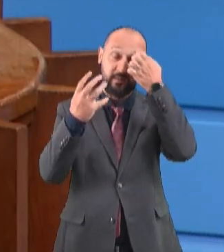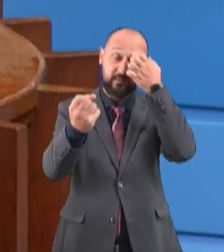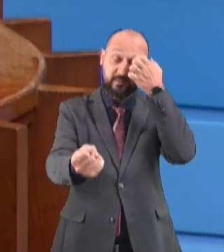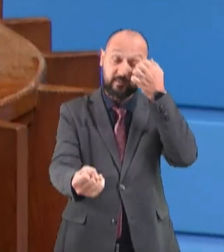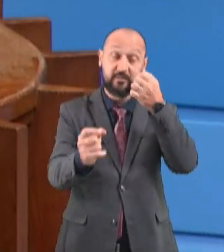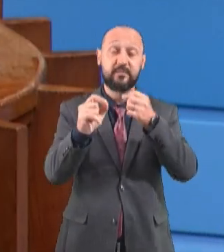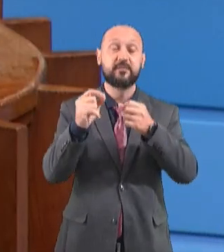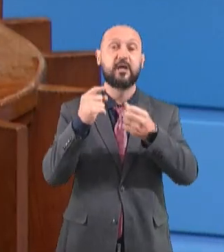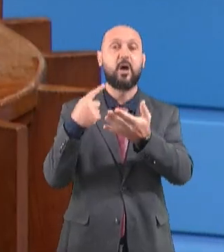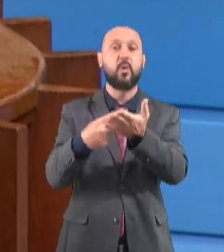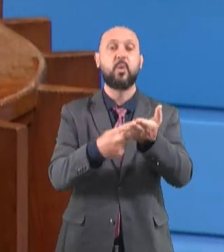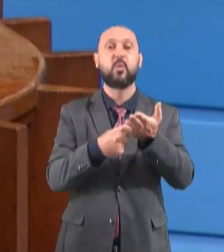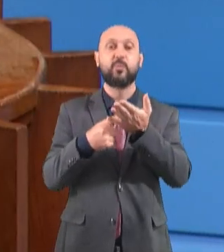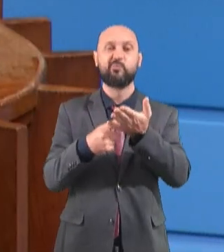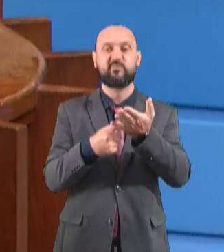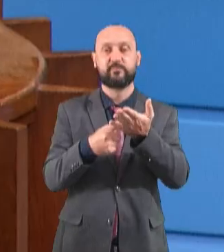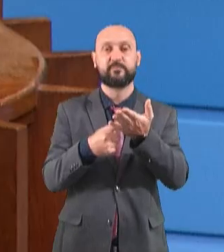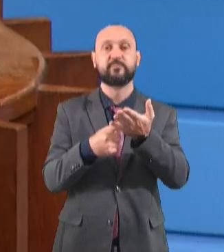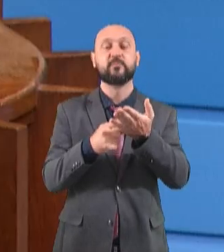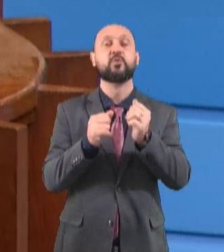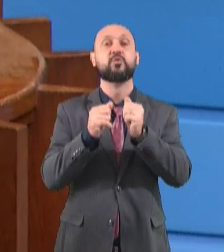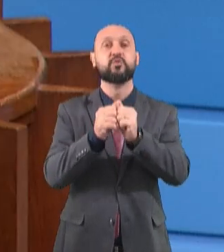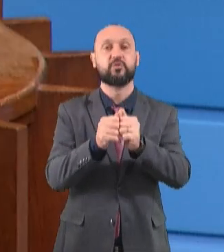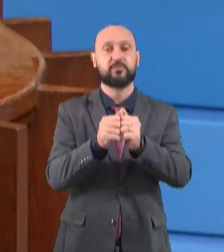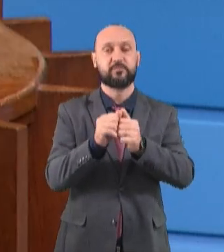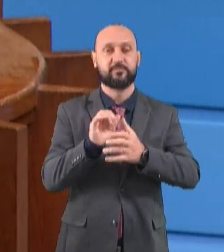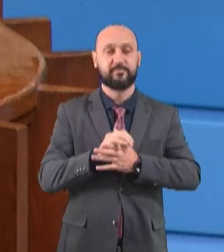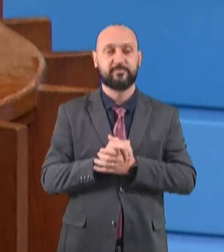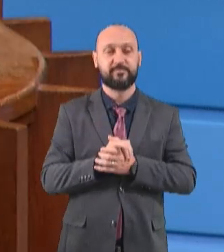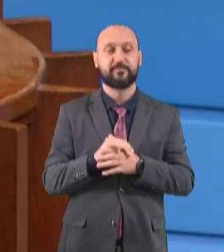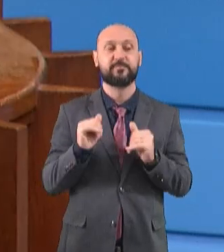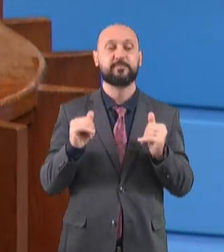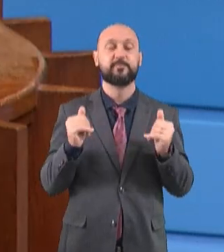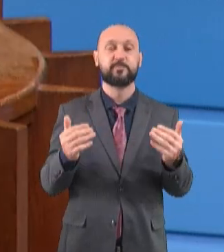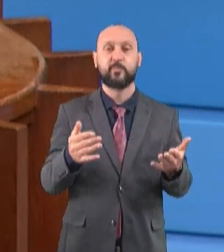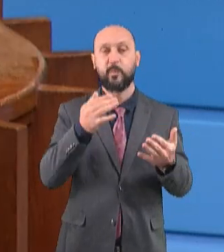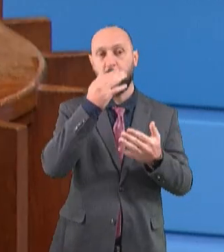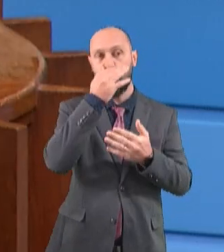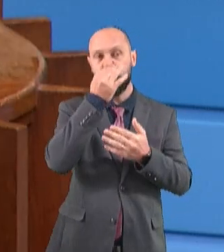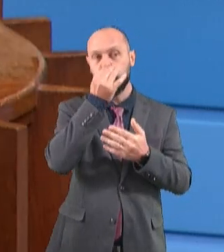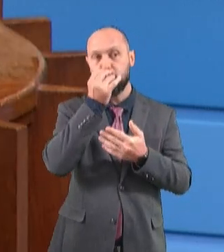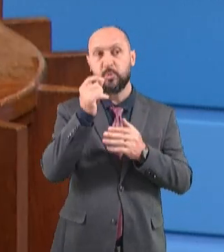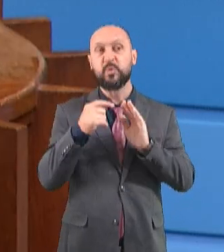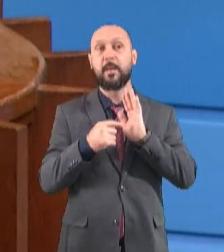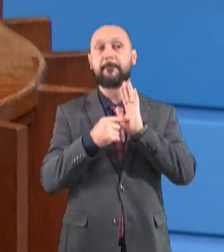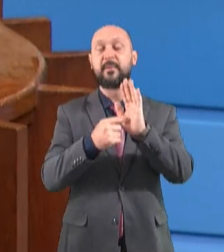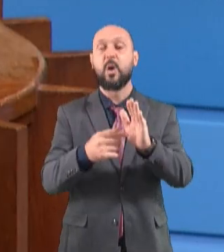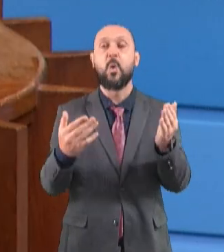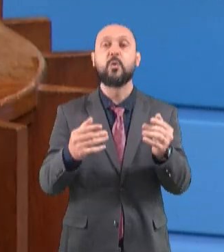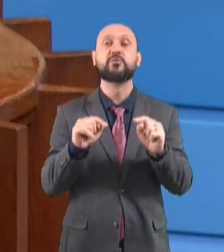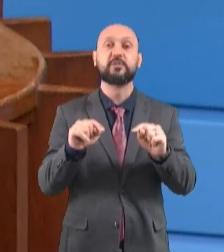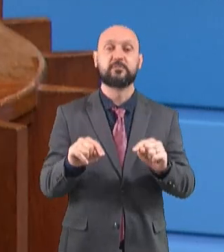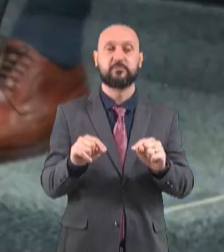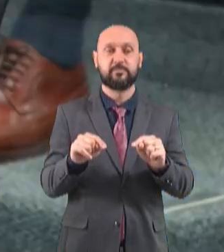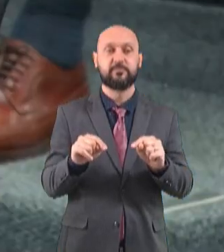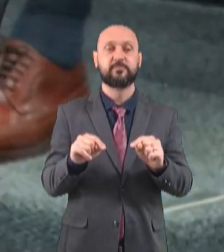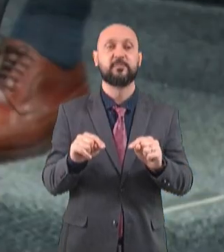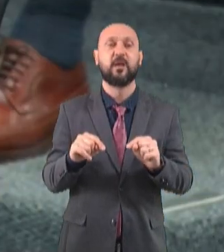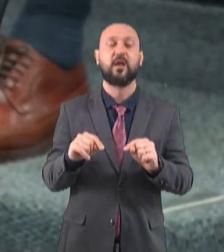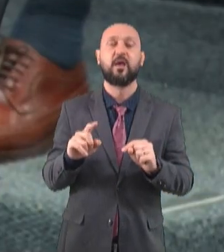aderiram ao convênio, a esse convênio CONFAZ. Ou seja, o que está sendo apresentado aqui